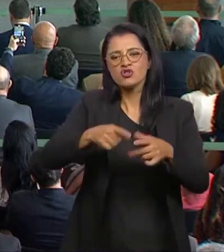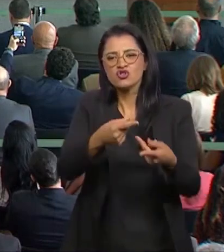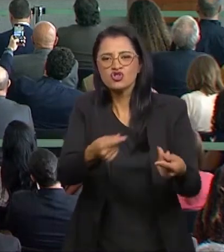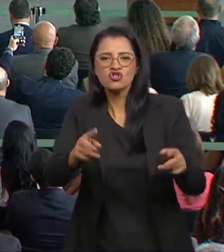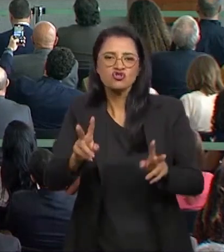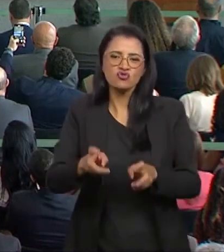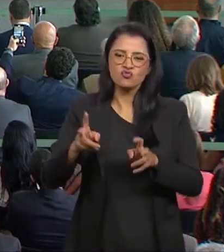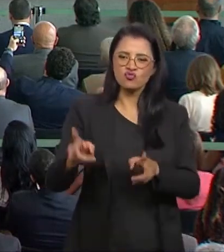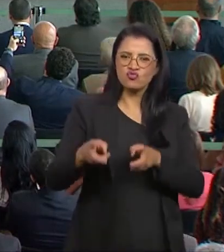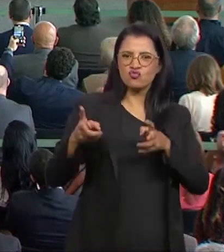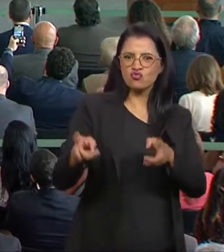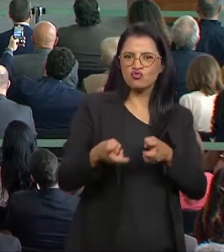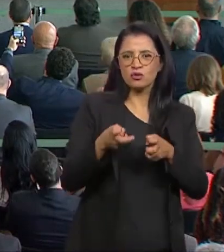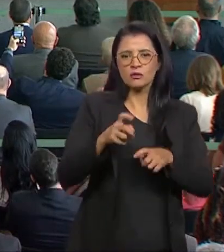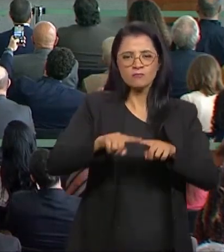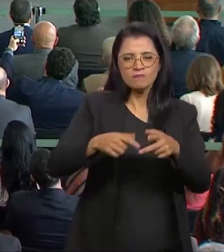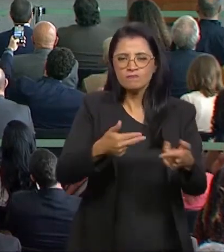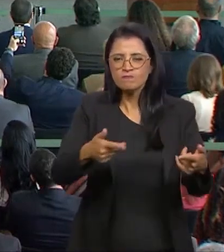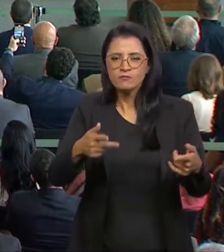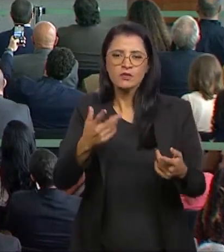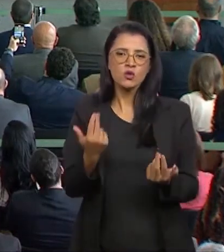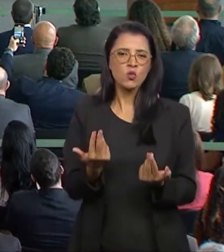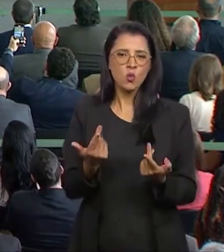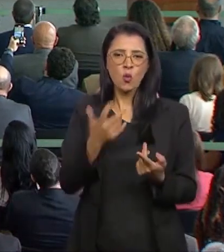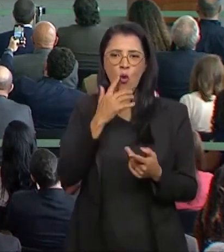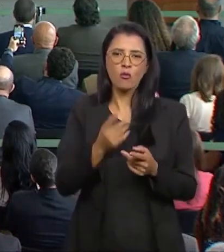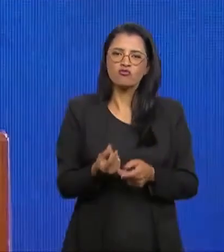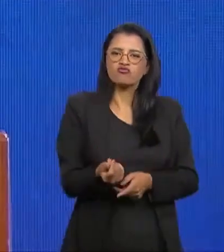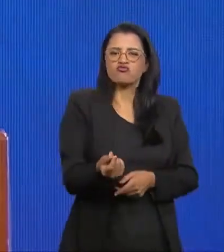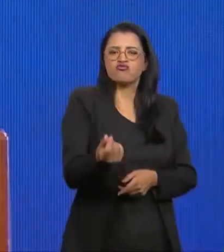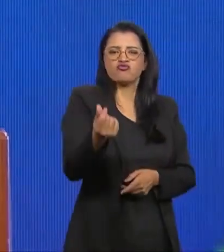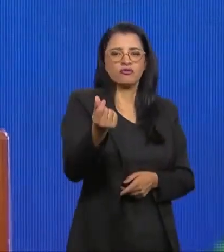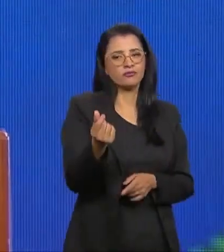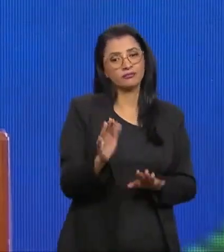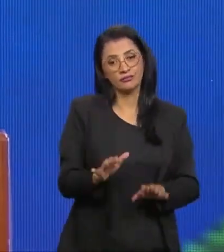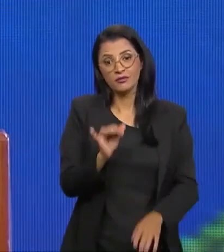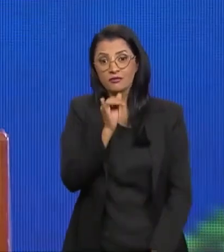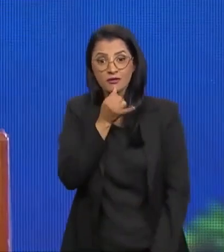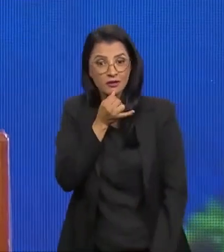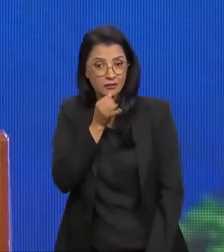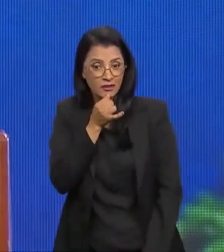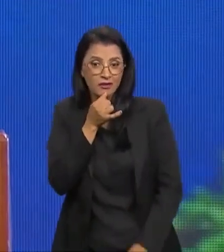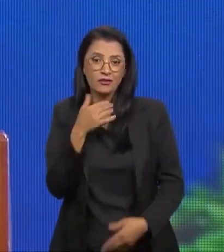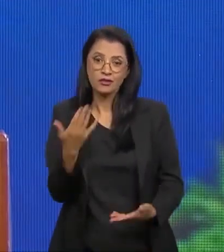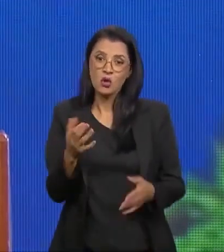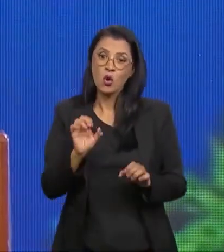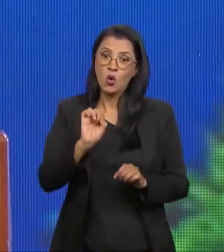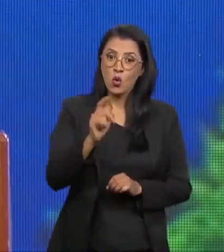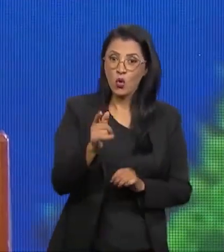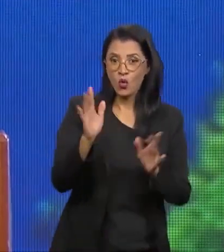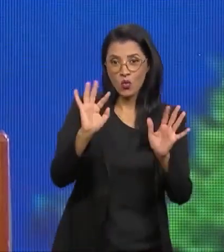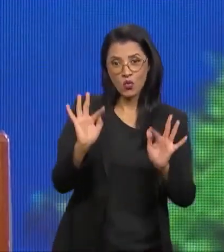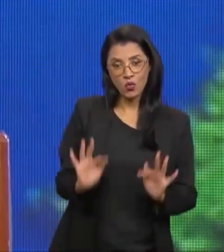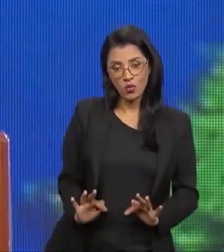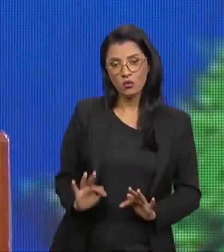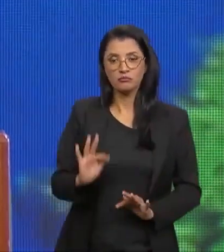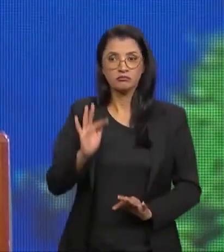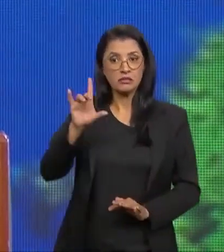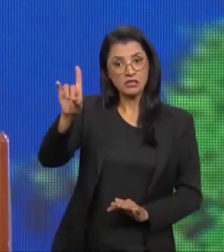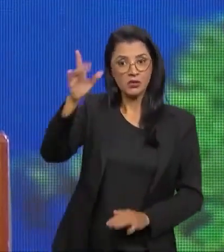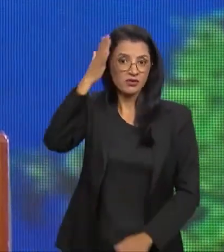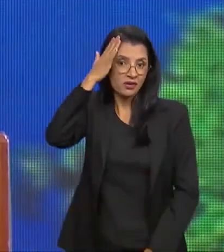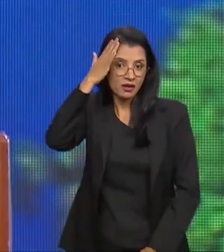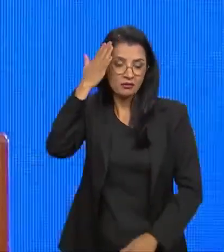a serem explorados como se fossem infinitos. Infelizmente, ou felizmente, sabe